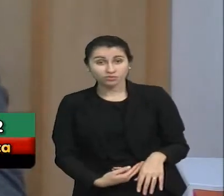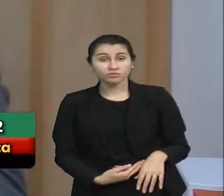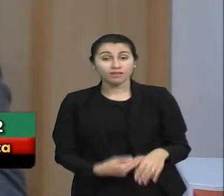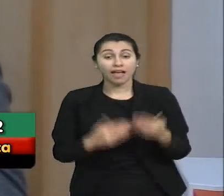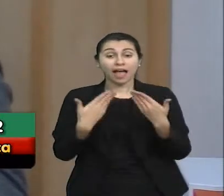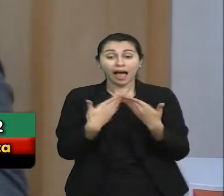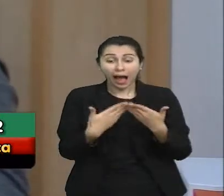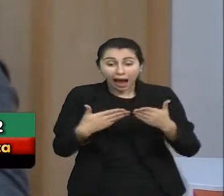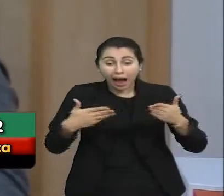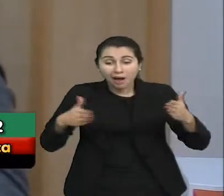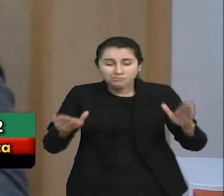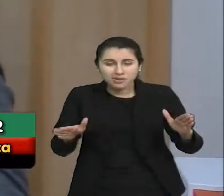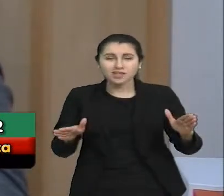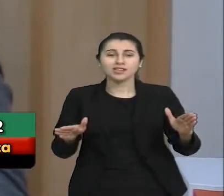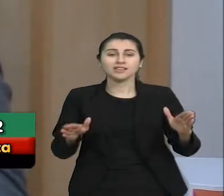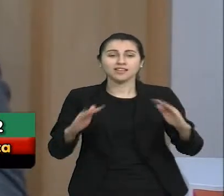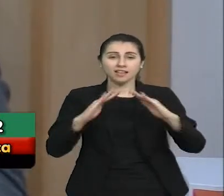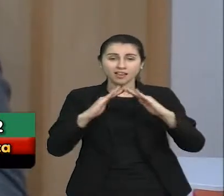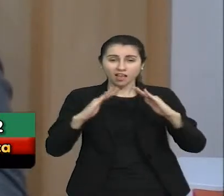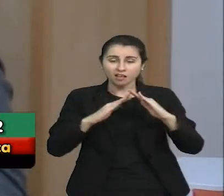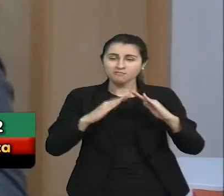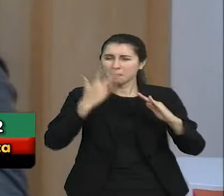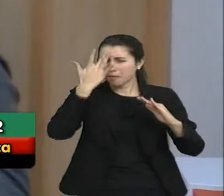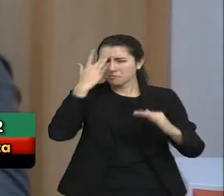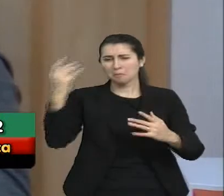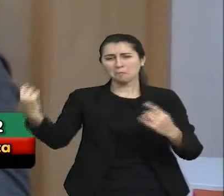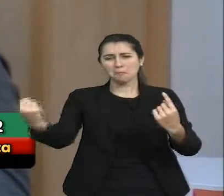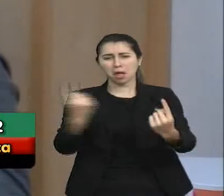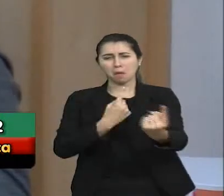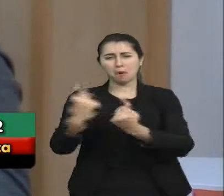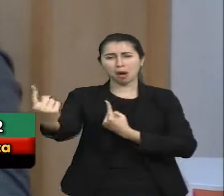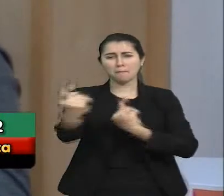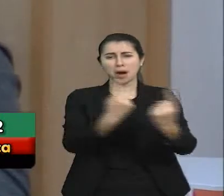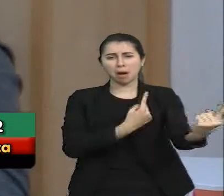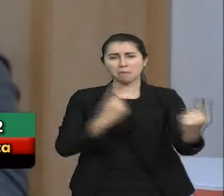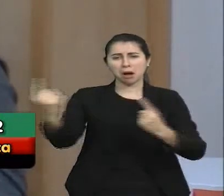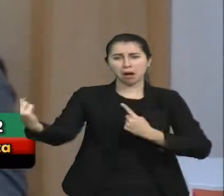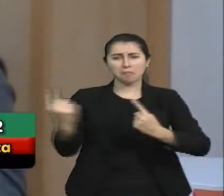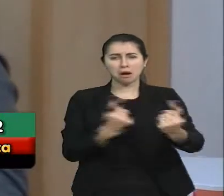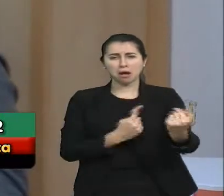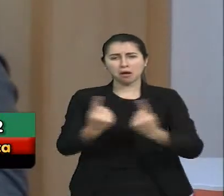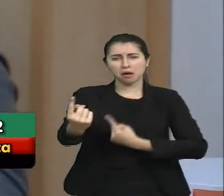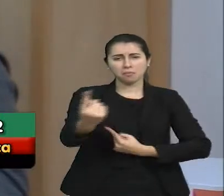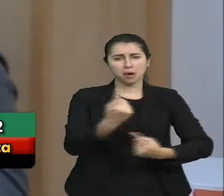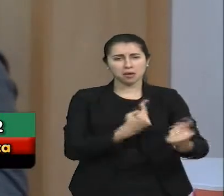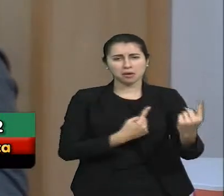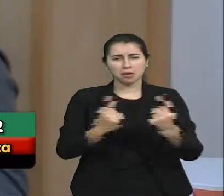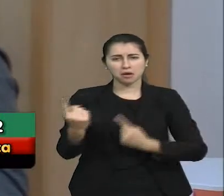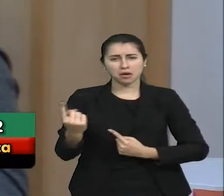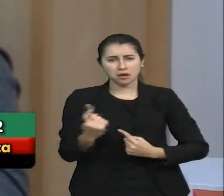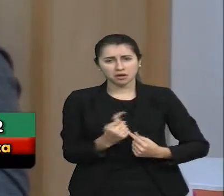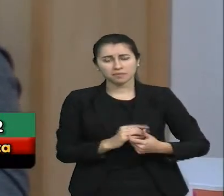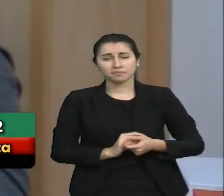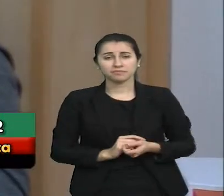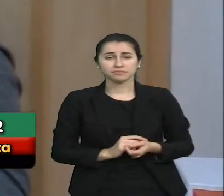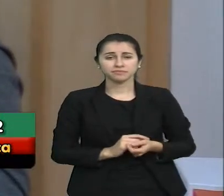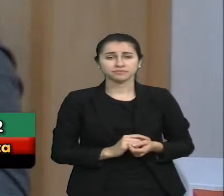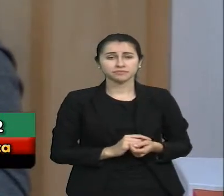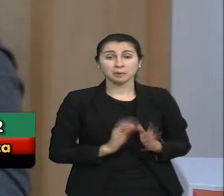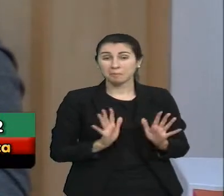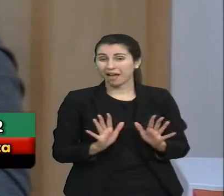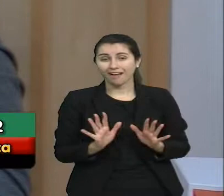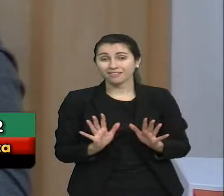terreiro para seja qual pessoa for, de qual religião for. Deveria ser dessa forma, não